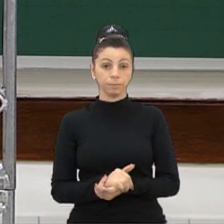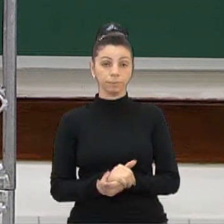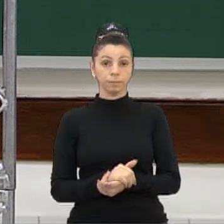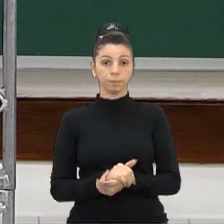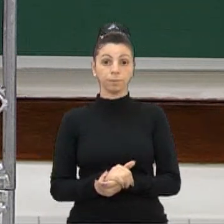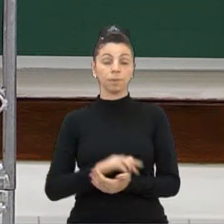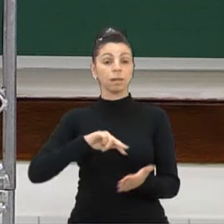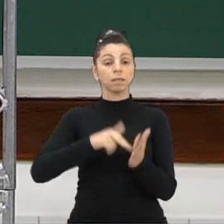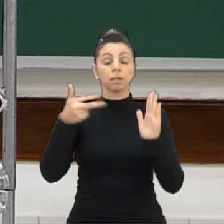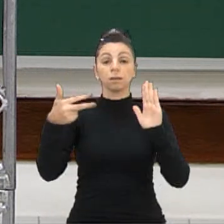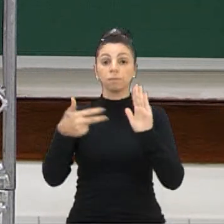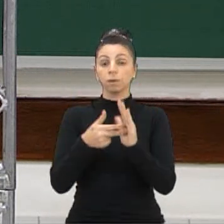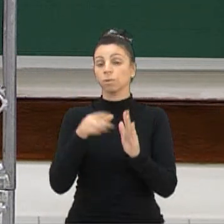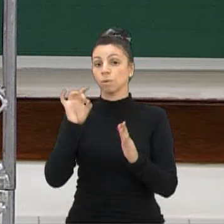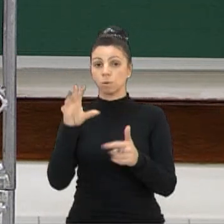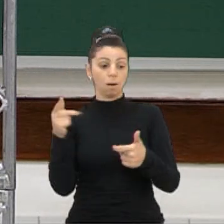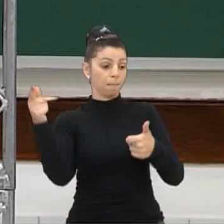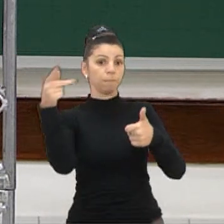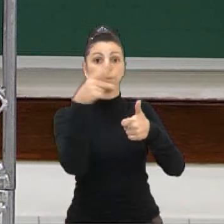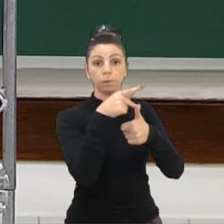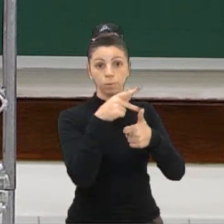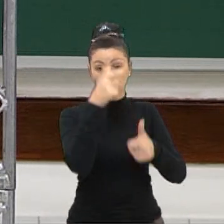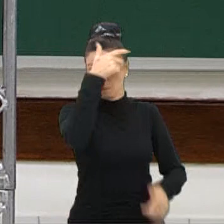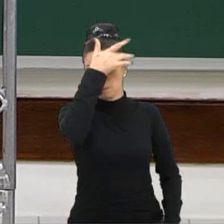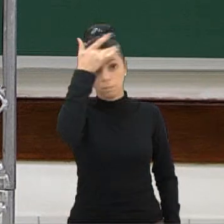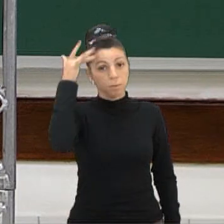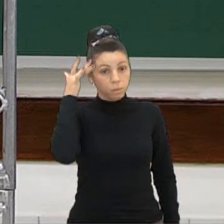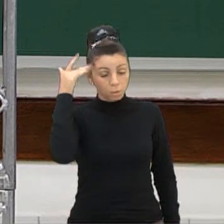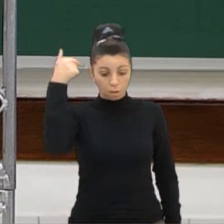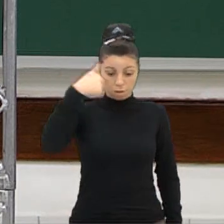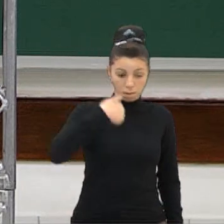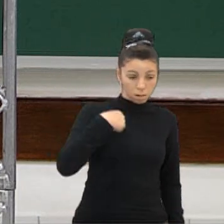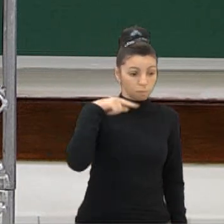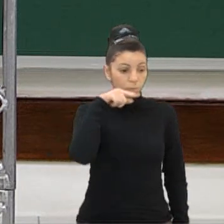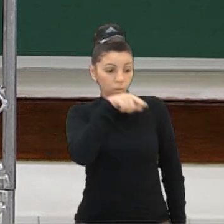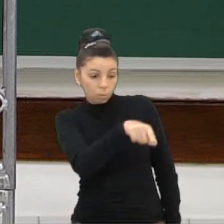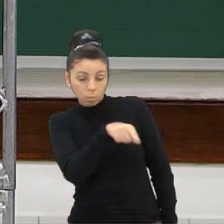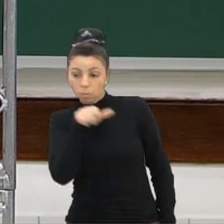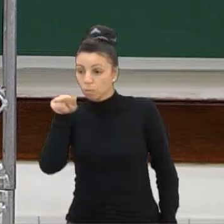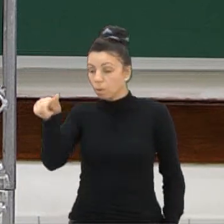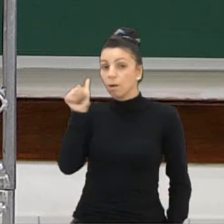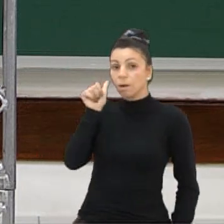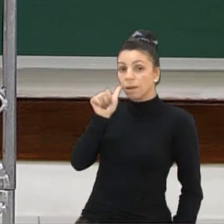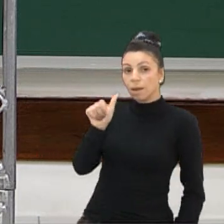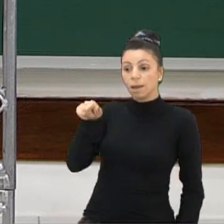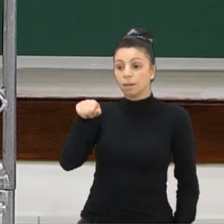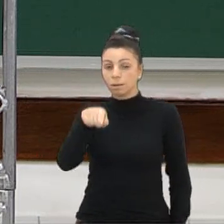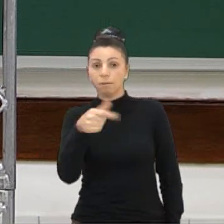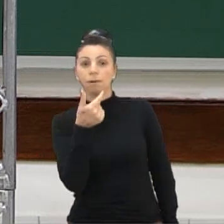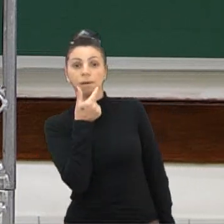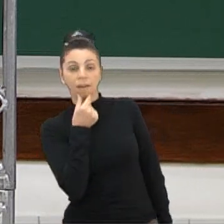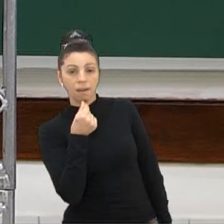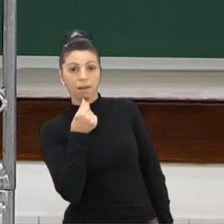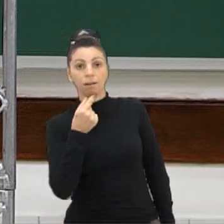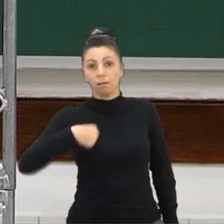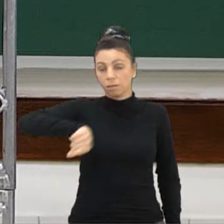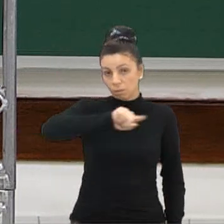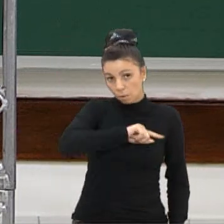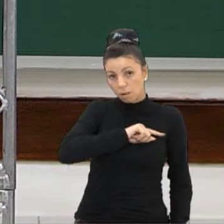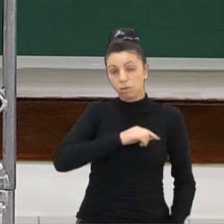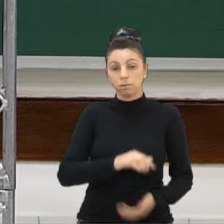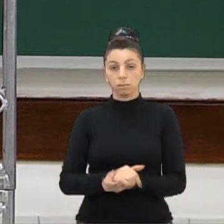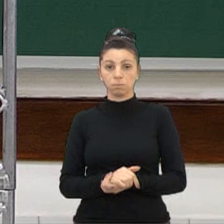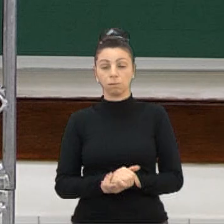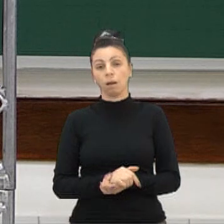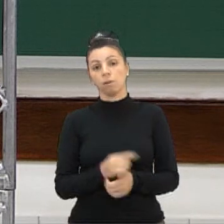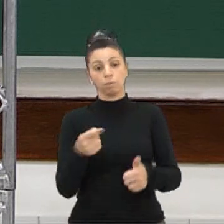não somente a pessoa, né? Se essa pessoa é eu, tu, ele, nós, vós, eles, né? Não indica somente o número, né? Se é a